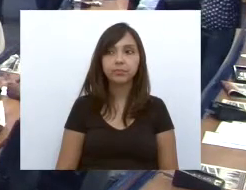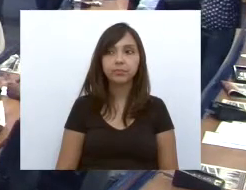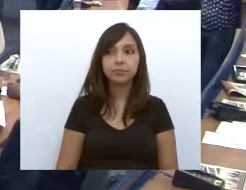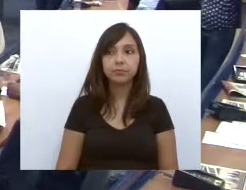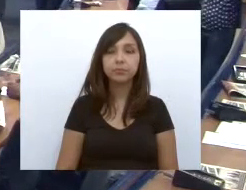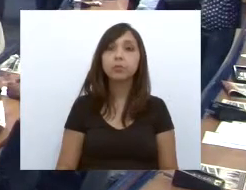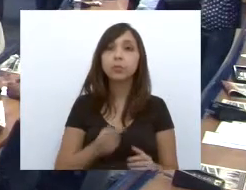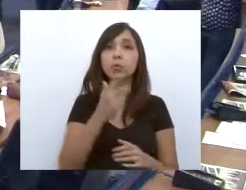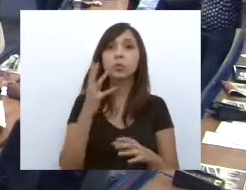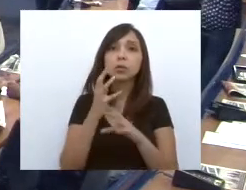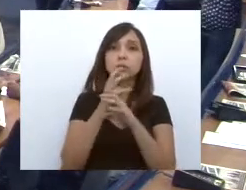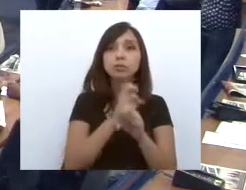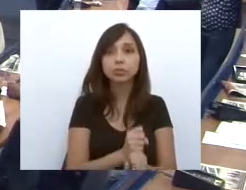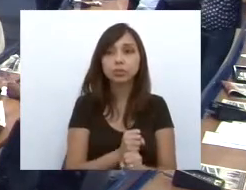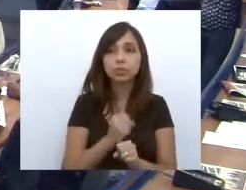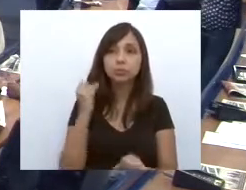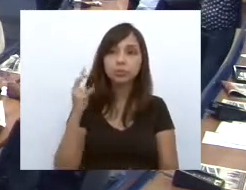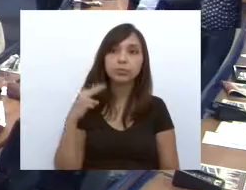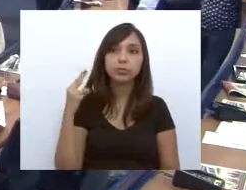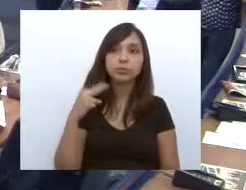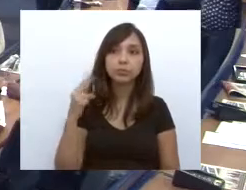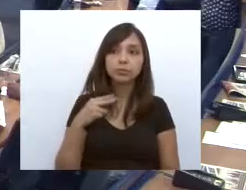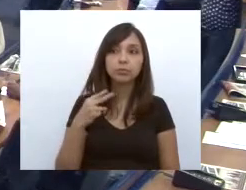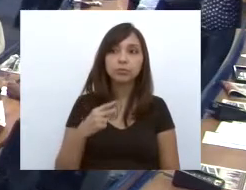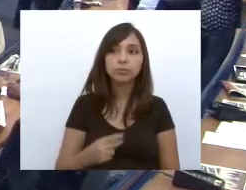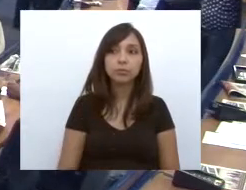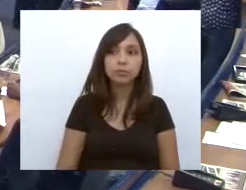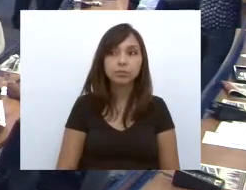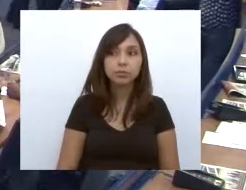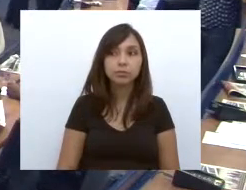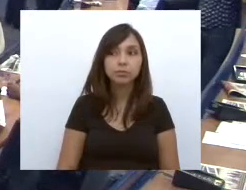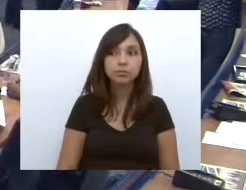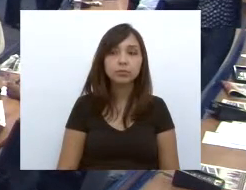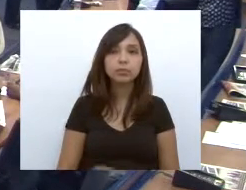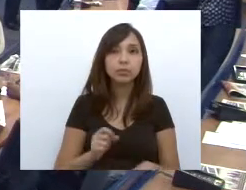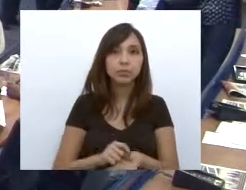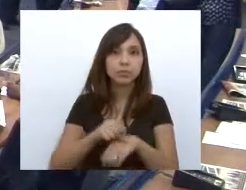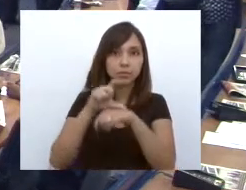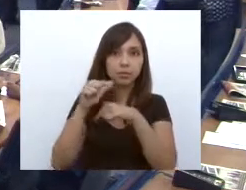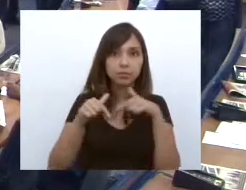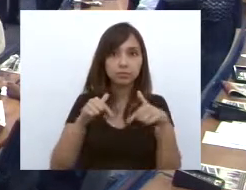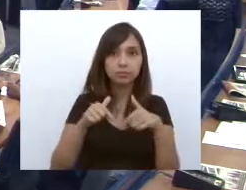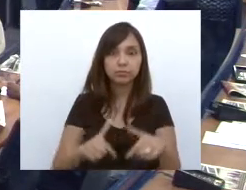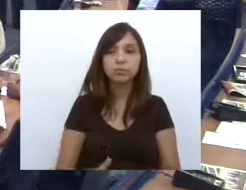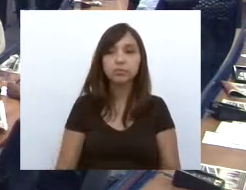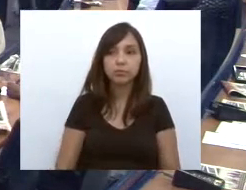necessário para darmos continuidade ao trabalho do grande expediente.